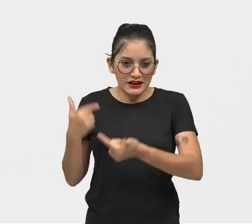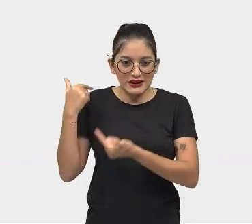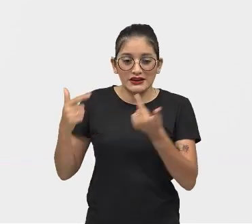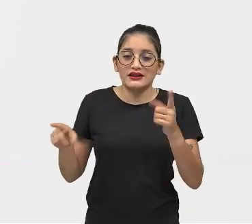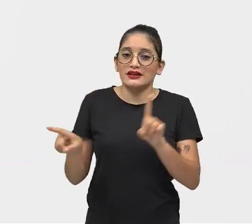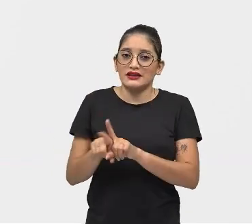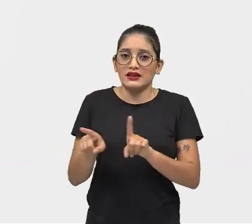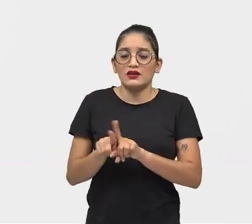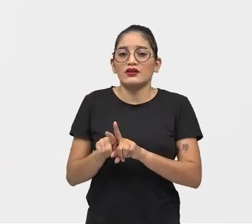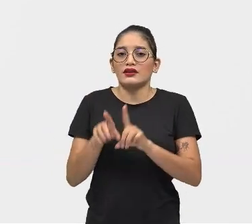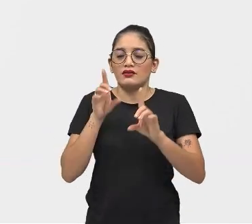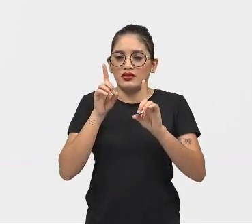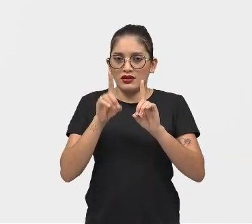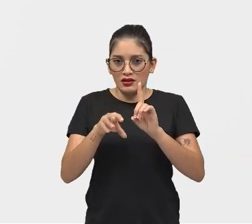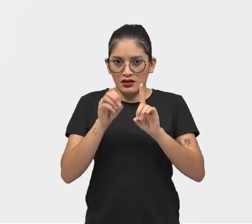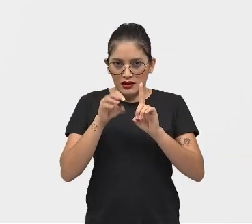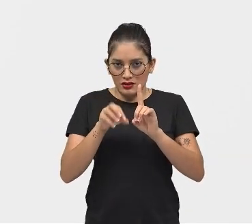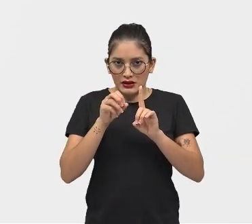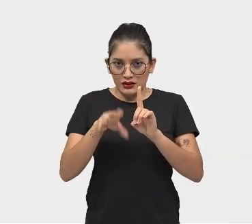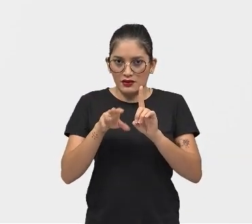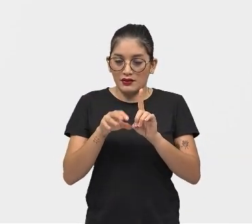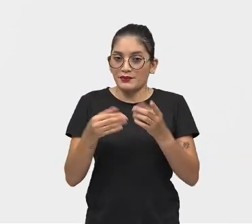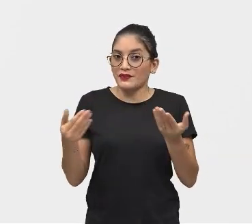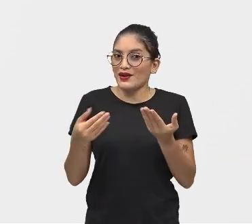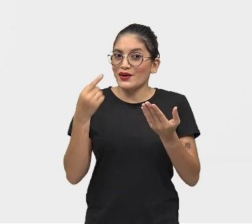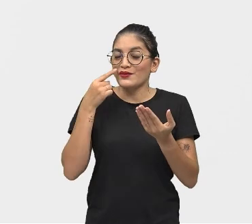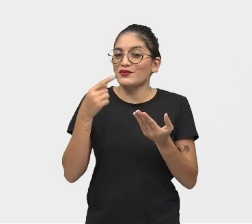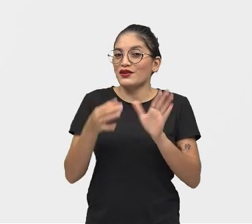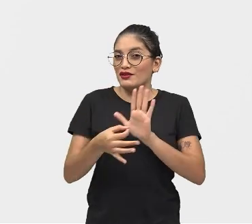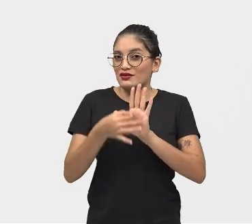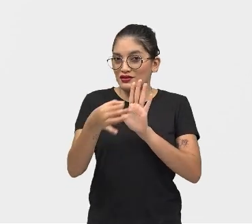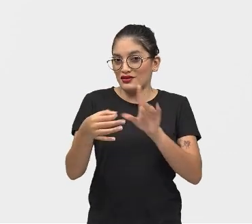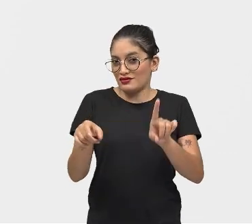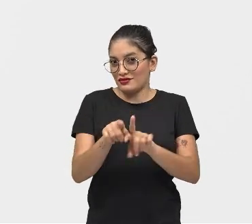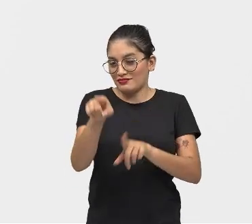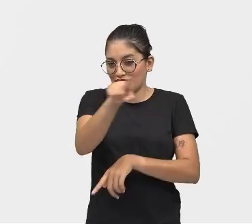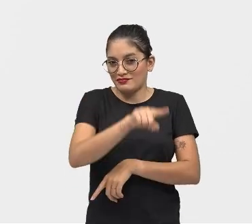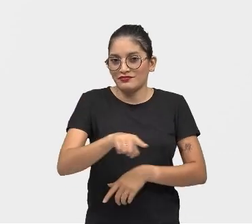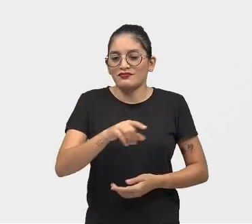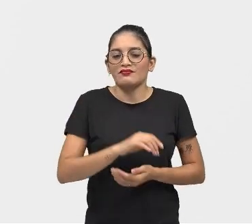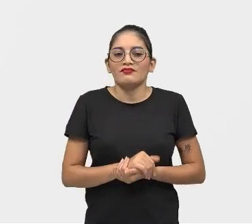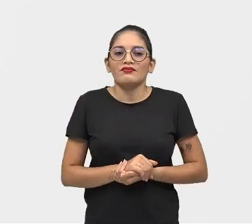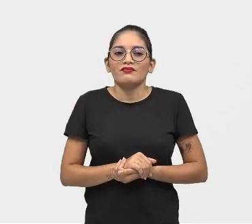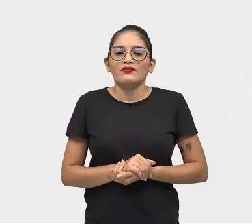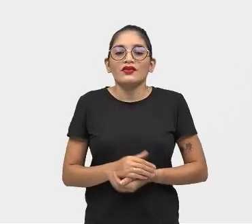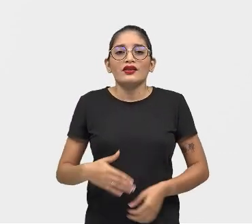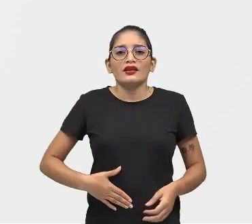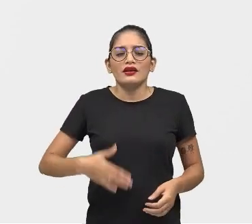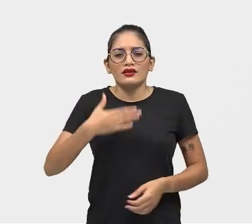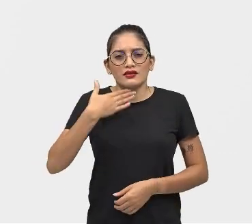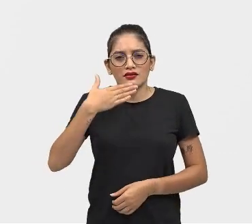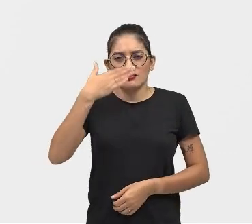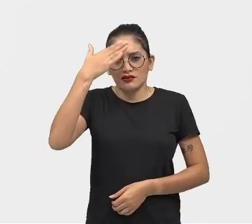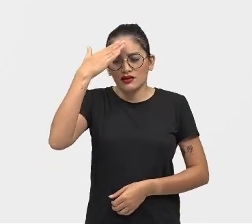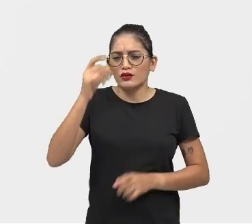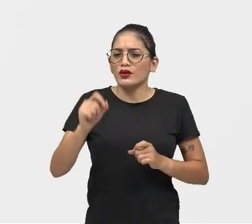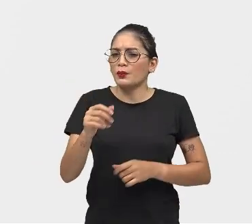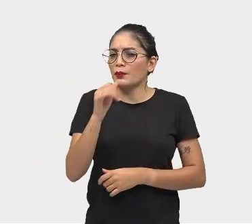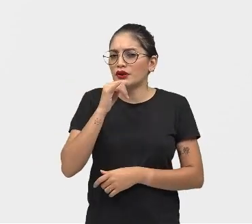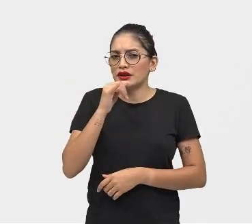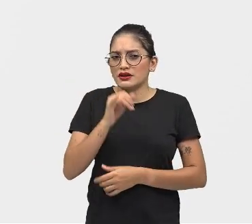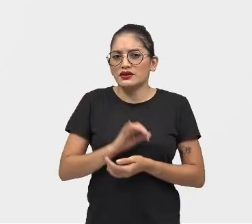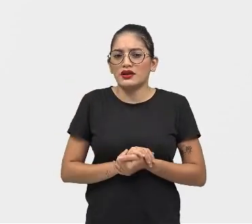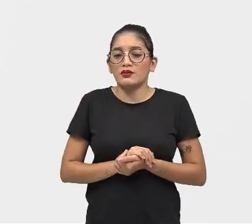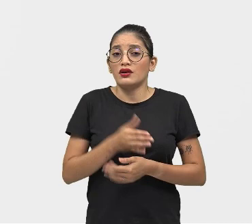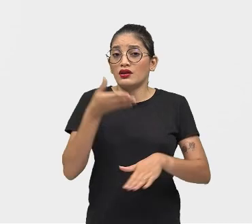nos seus dogmas. Vamos ver a nossa resposta, a sugestão para vocês. No islamismo, nós temos como exemplos